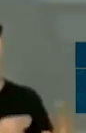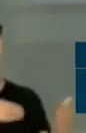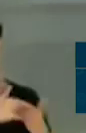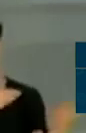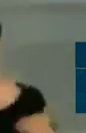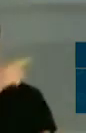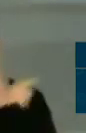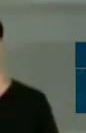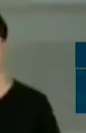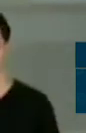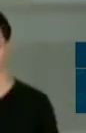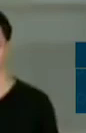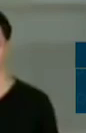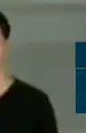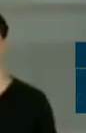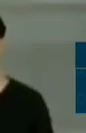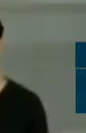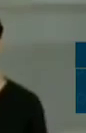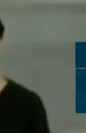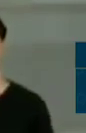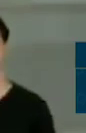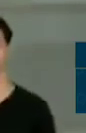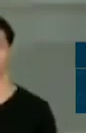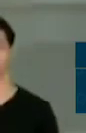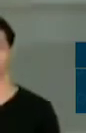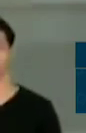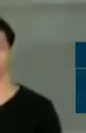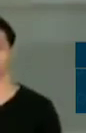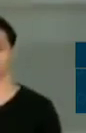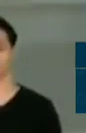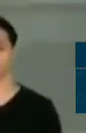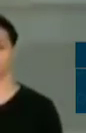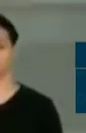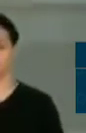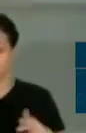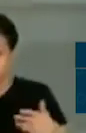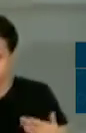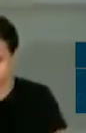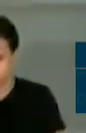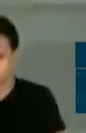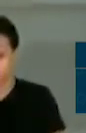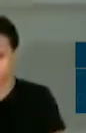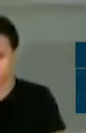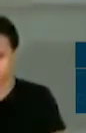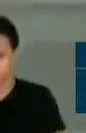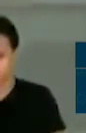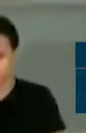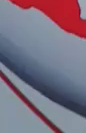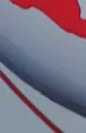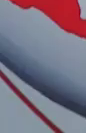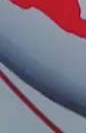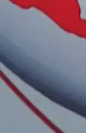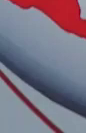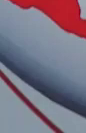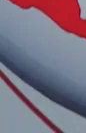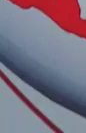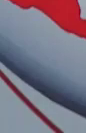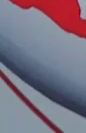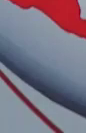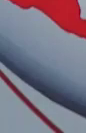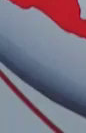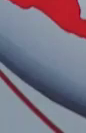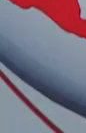dele. É... Nota de desculpas tem sido vício, né? Tem sido reiterado. Zezinho,